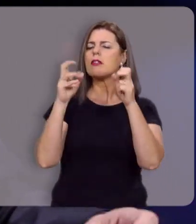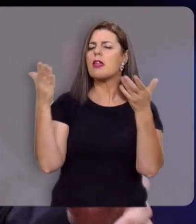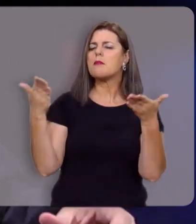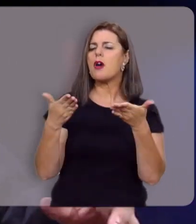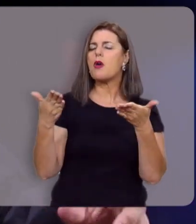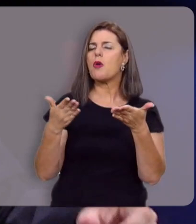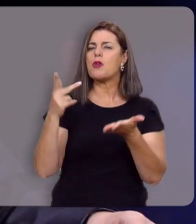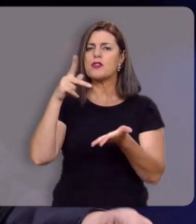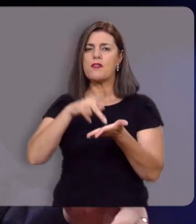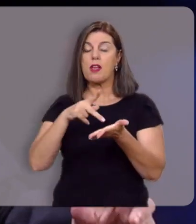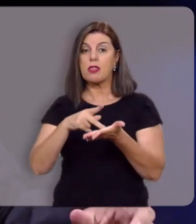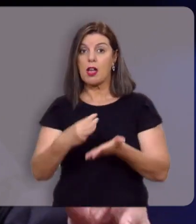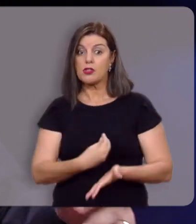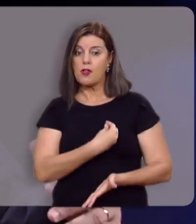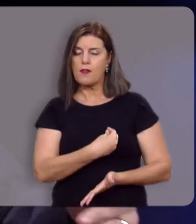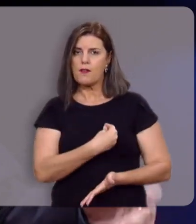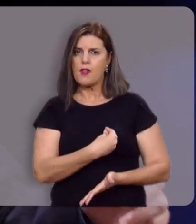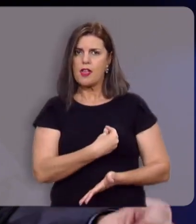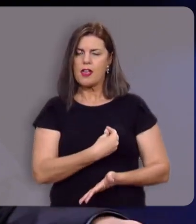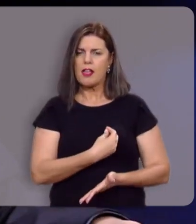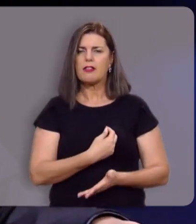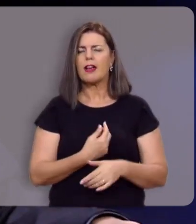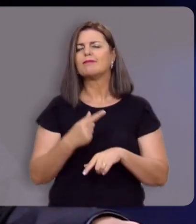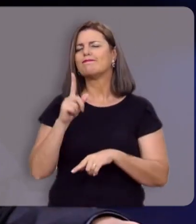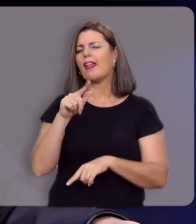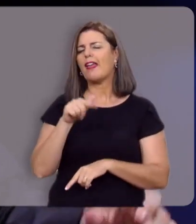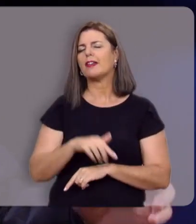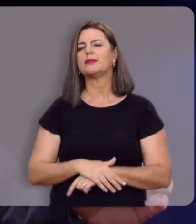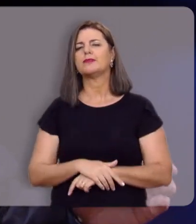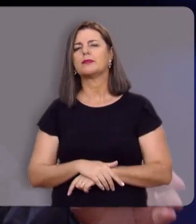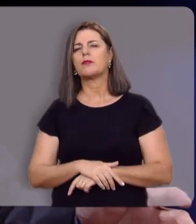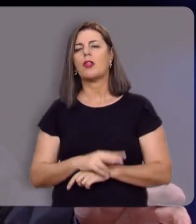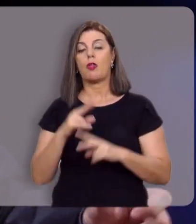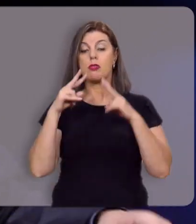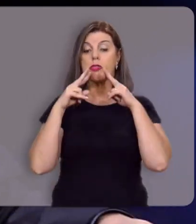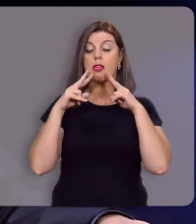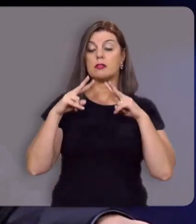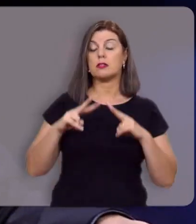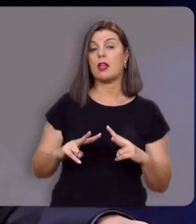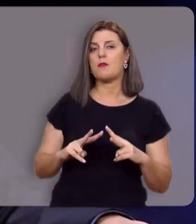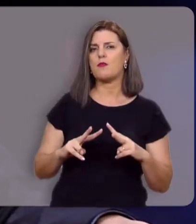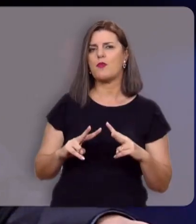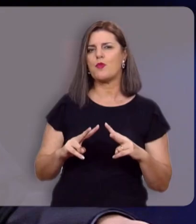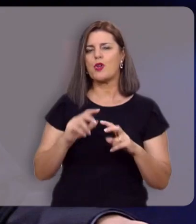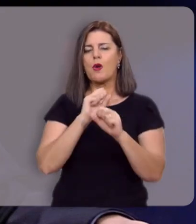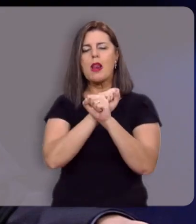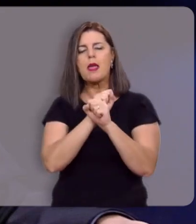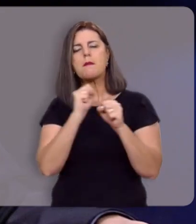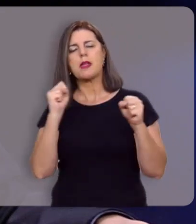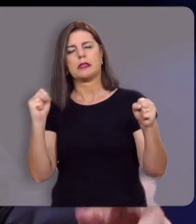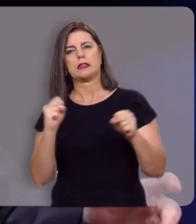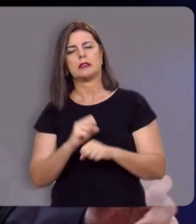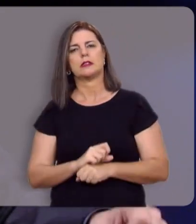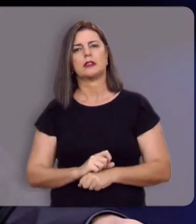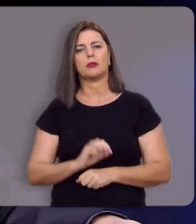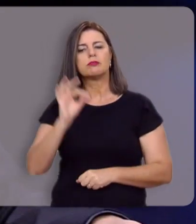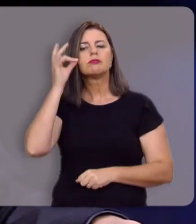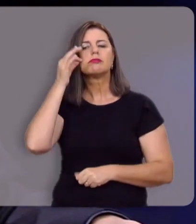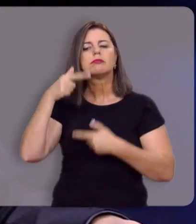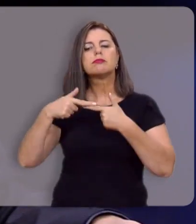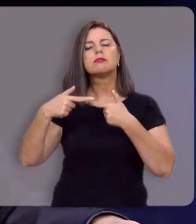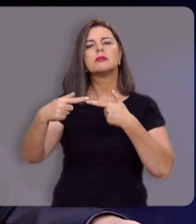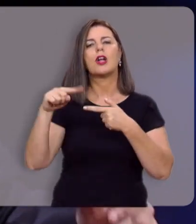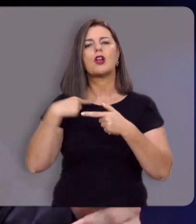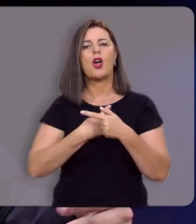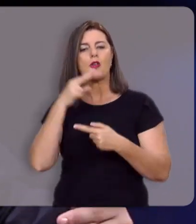nosso programa Verdade e Vida hoje é exatamente essa, um testemunho de libertação. Daqui a pouco